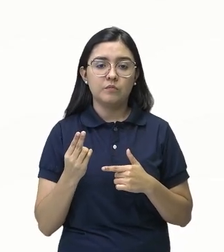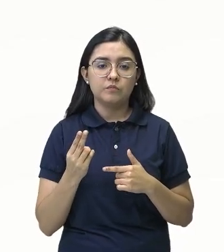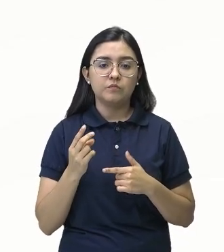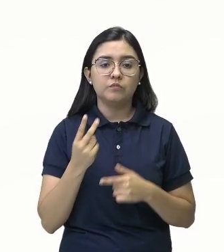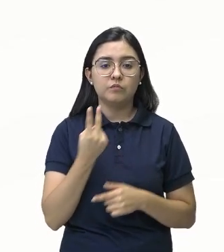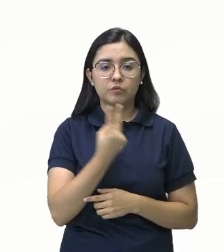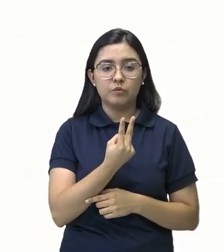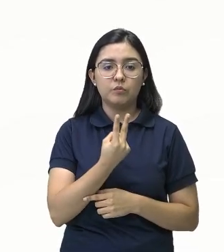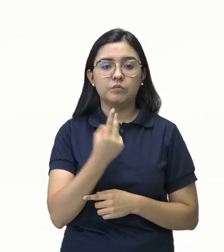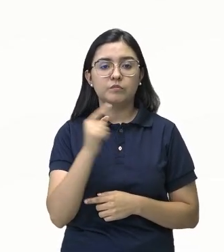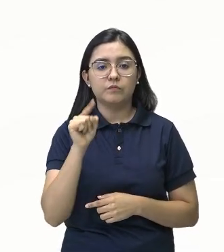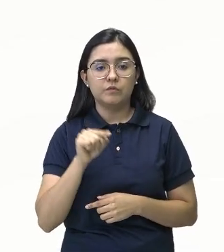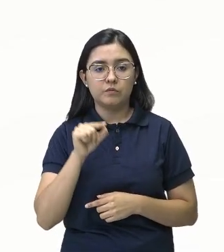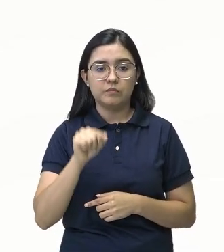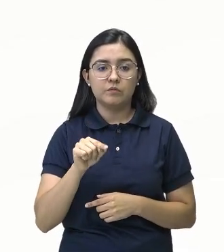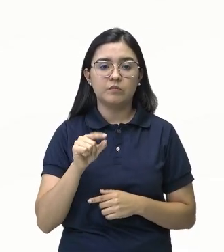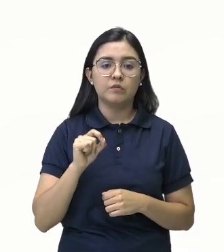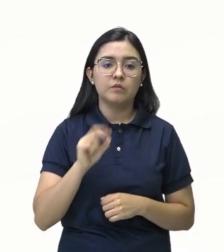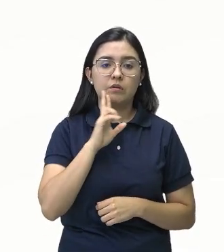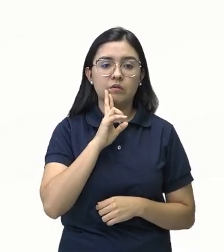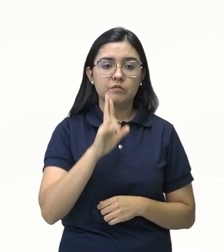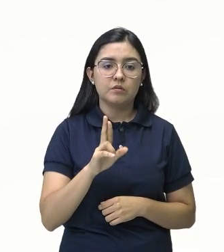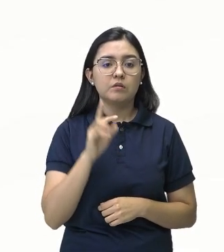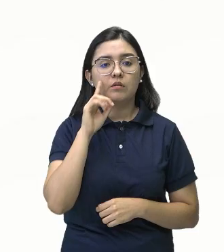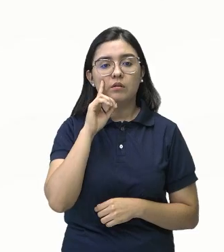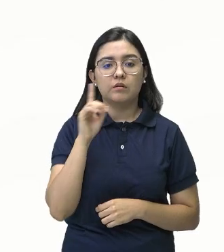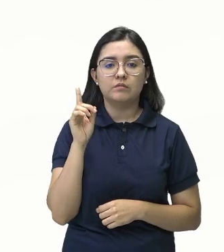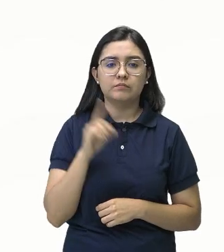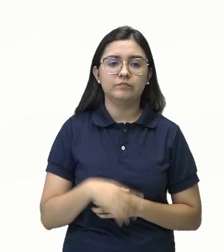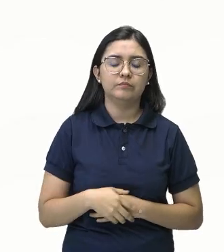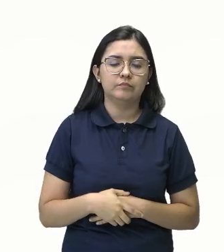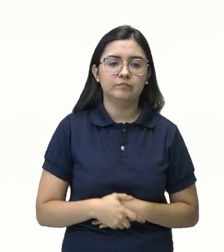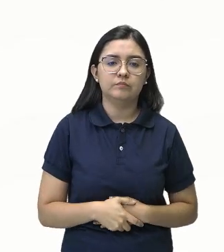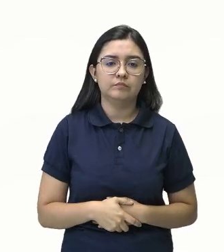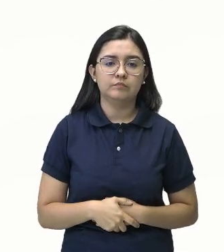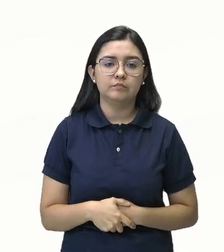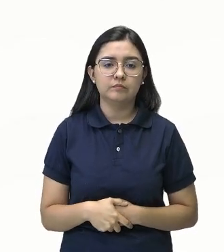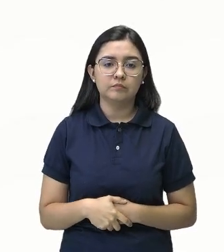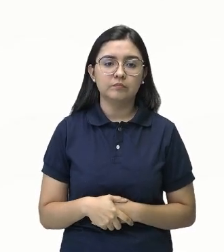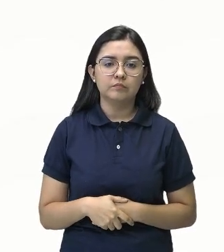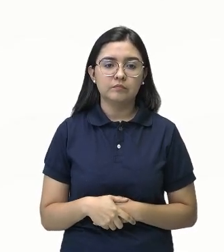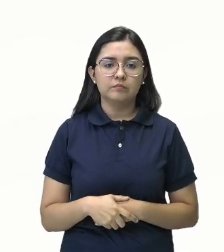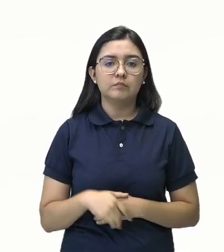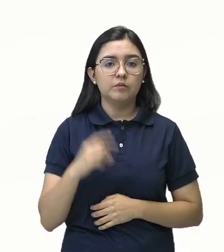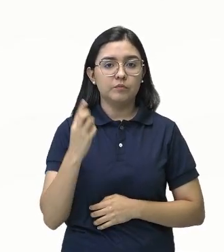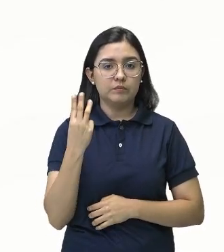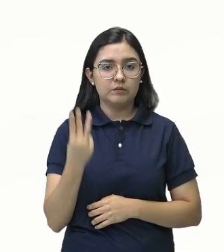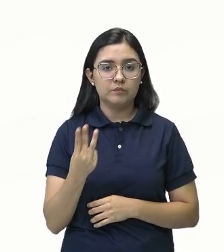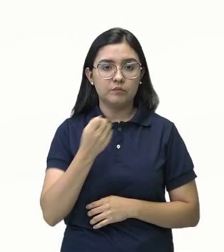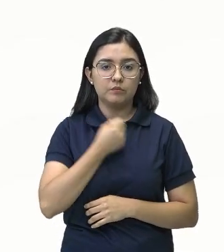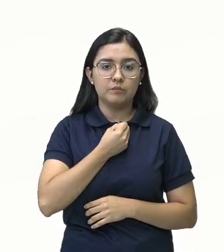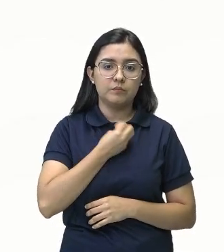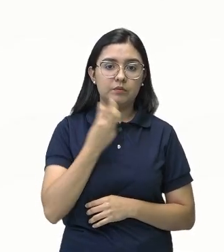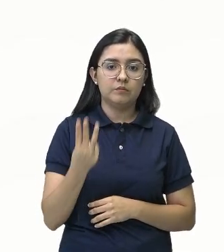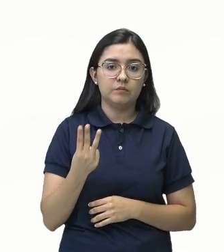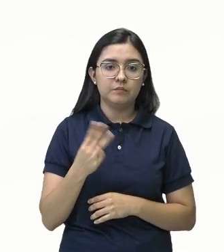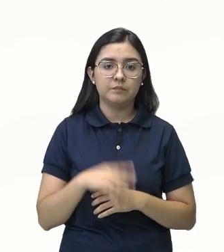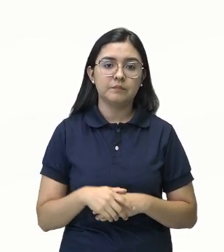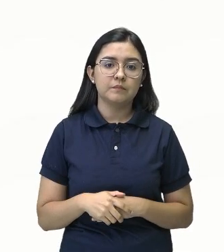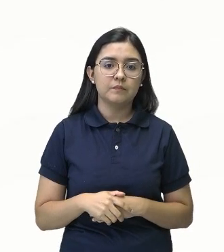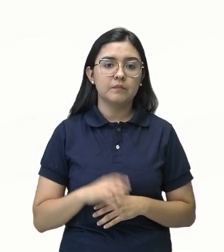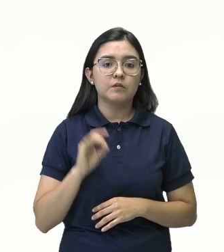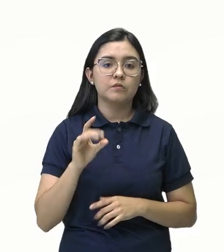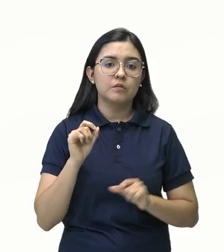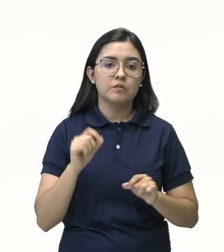pelo meu 2 fatorial que vai sair de resultado daqui? Logicamente, pelo meu 3. Então, eu só faço